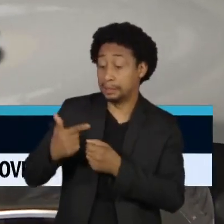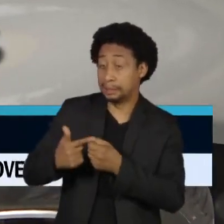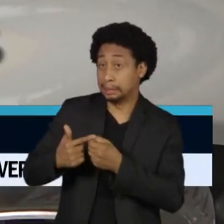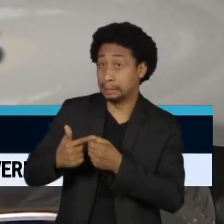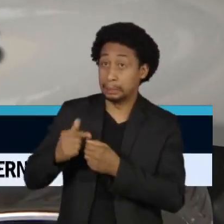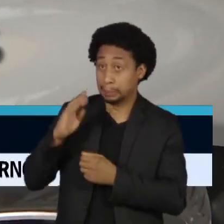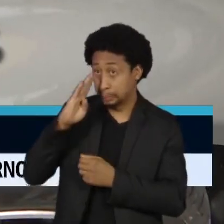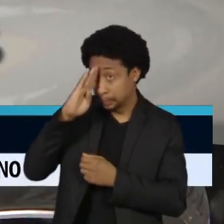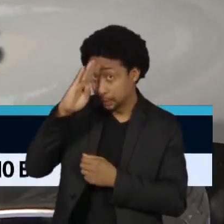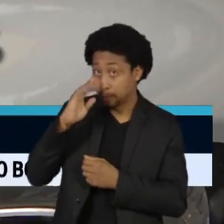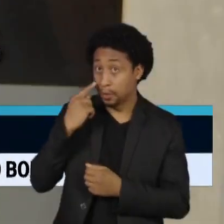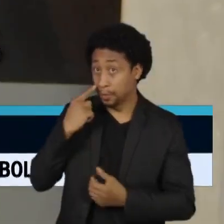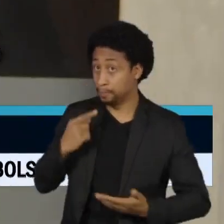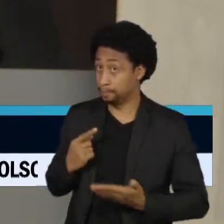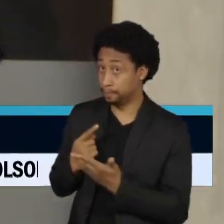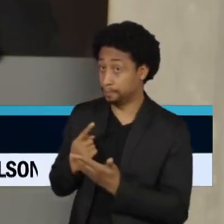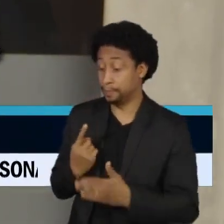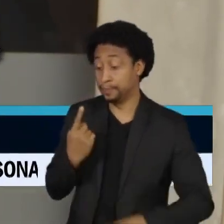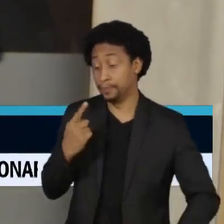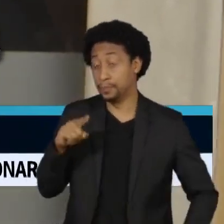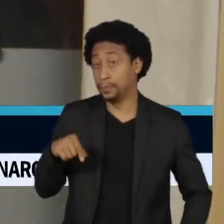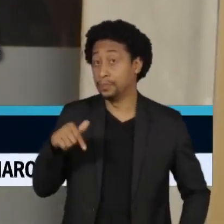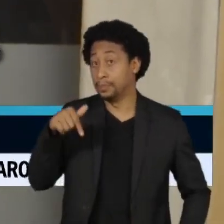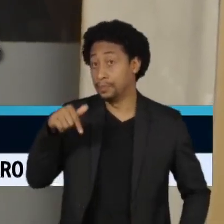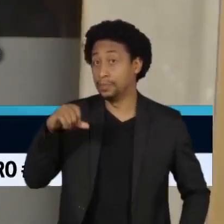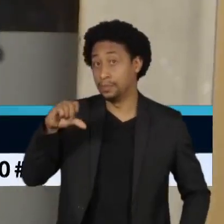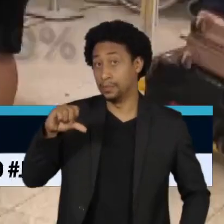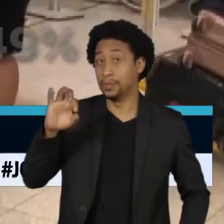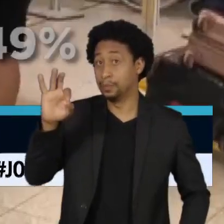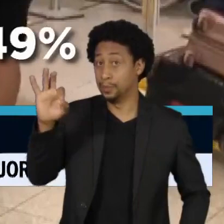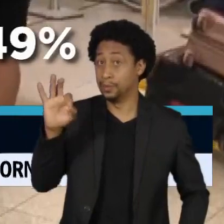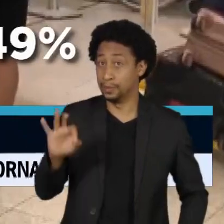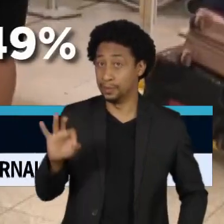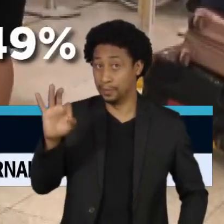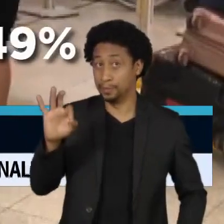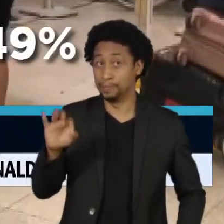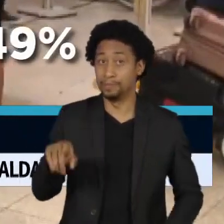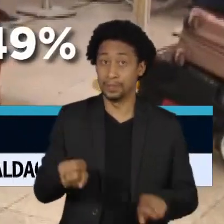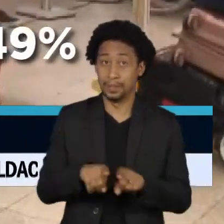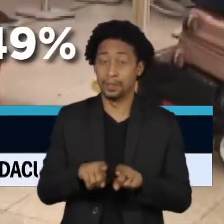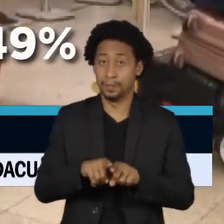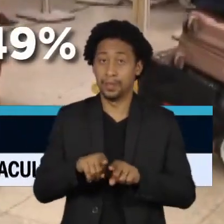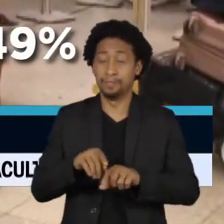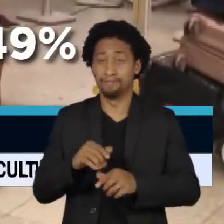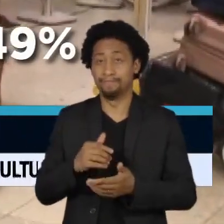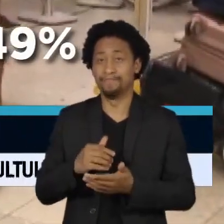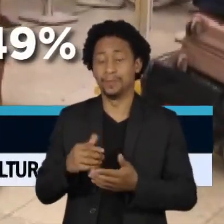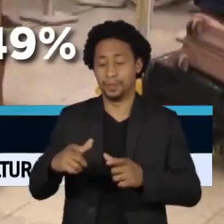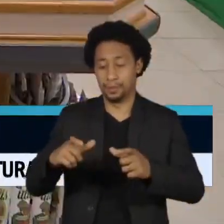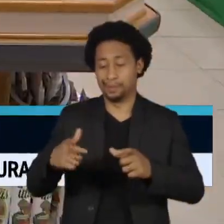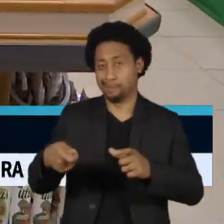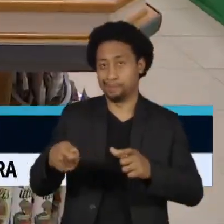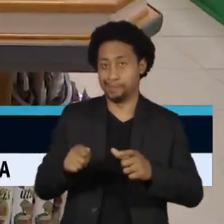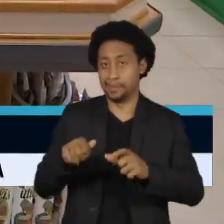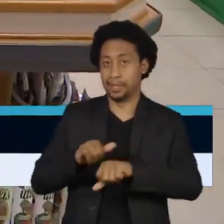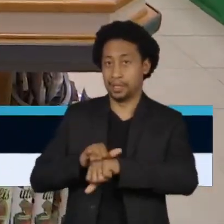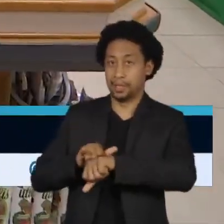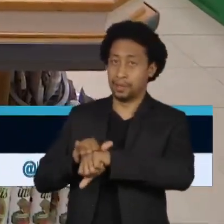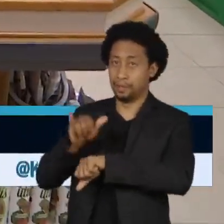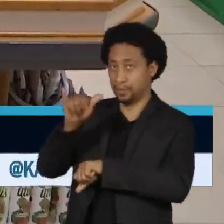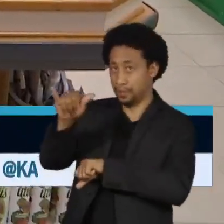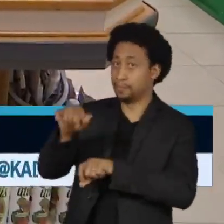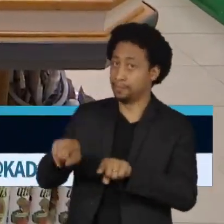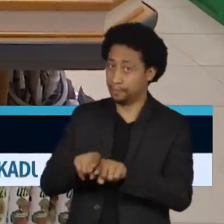principais vilões, com alta de 1,79%, seguido das passagens aéreas. O IPCA